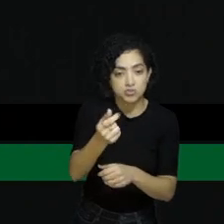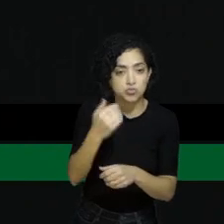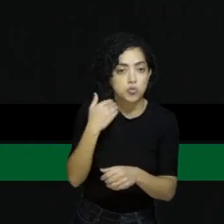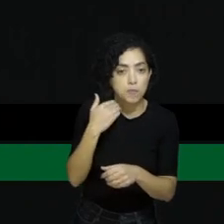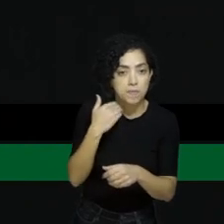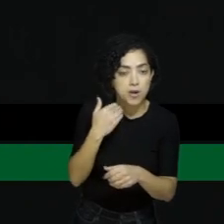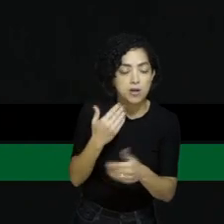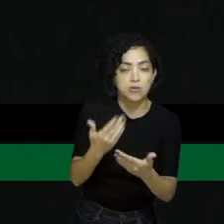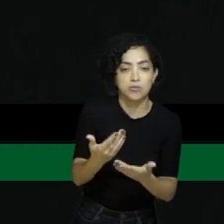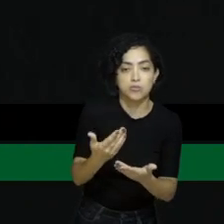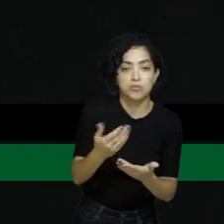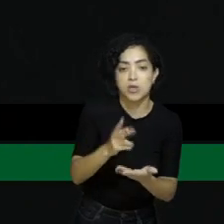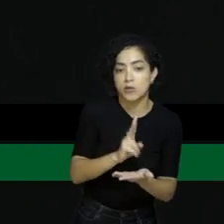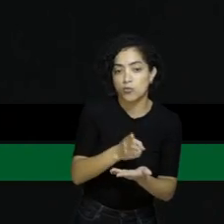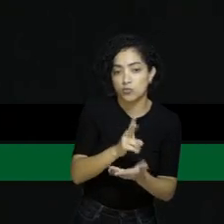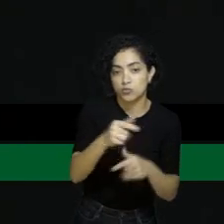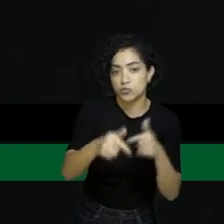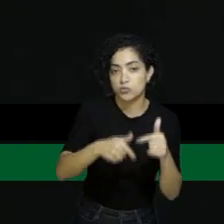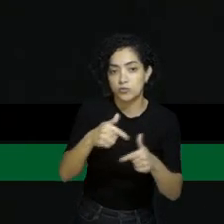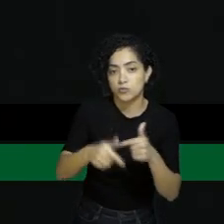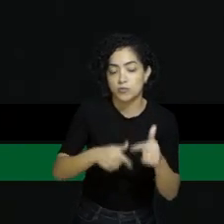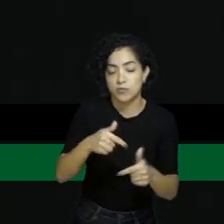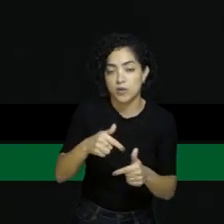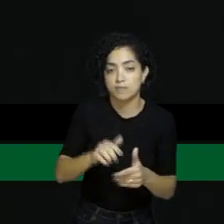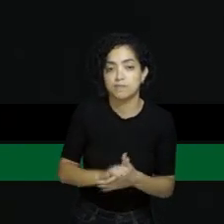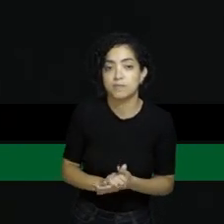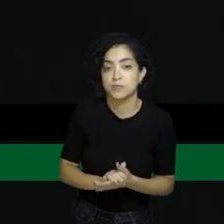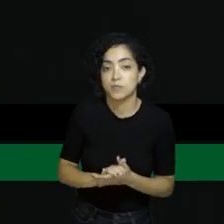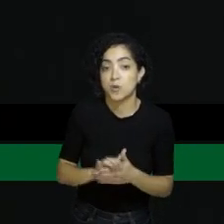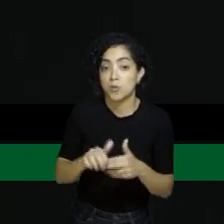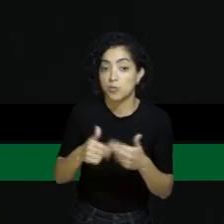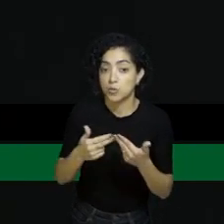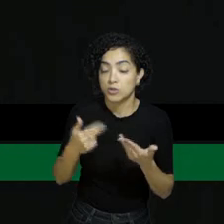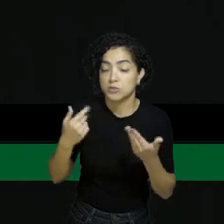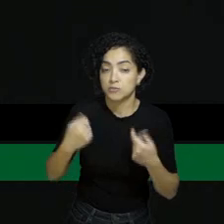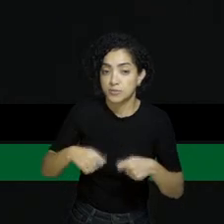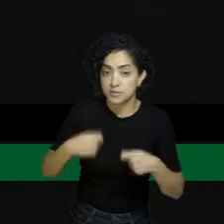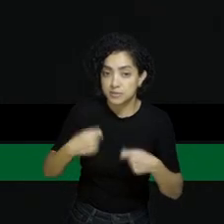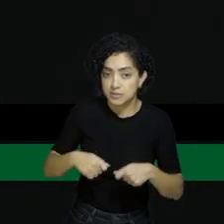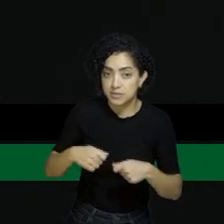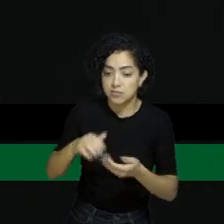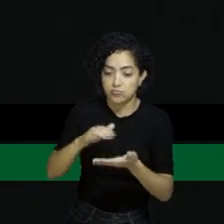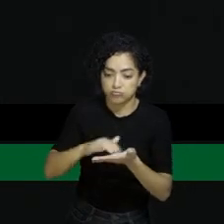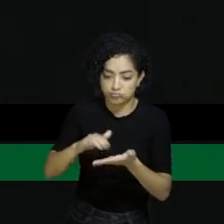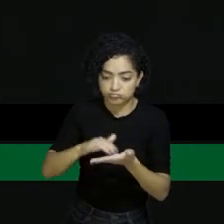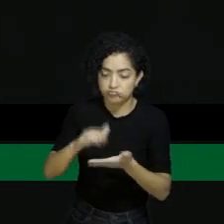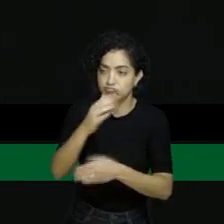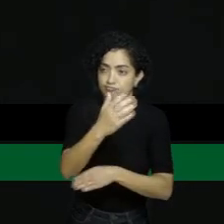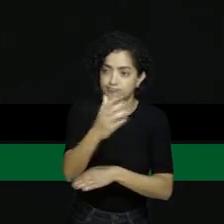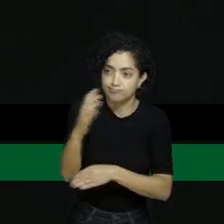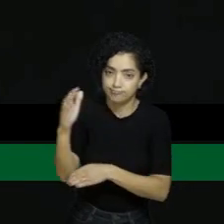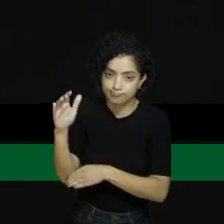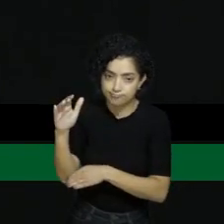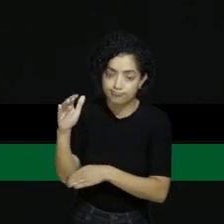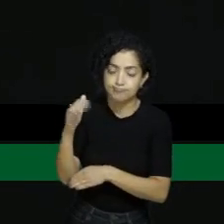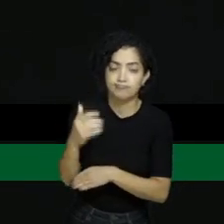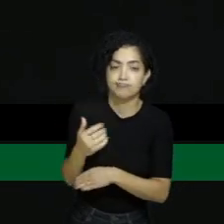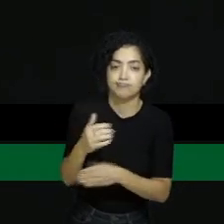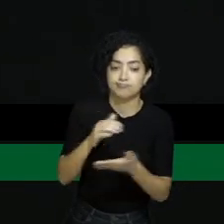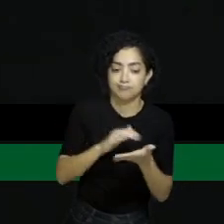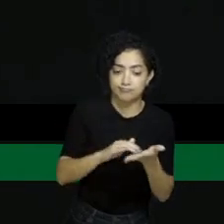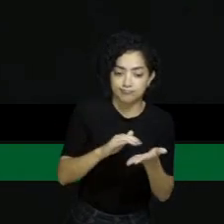com seus projetos. É preciso que a Secretaria do Meio Ambiente, que a Secretaria